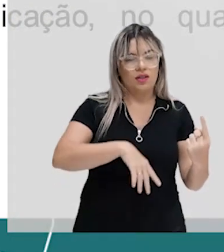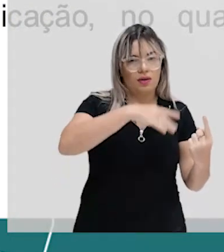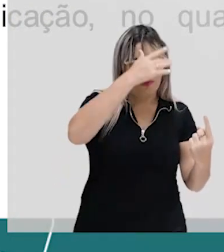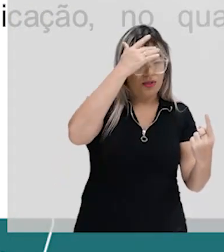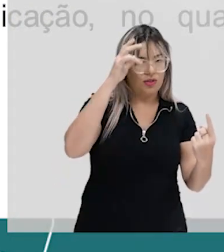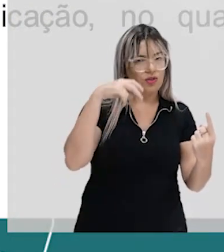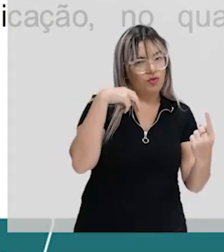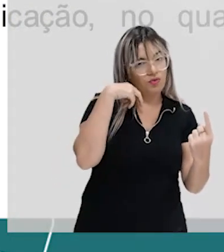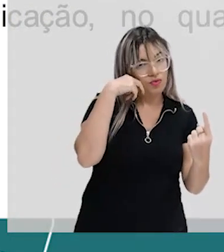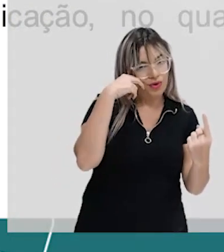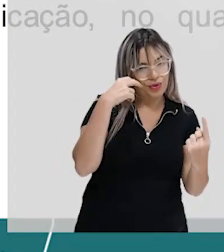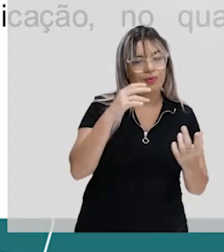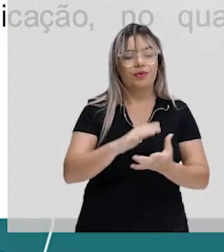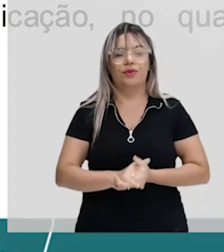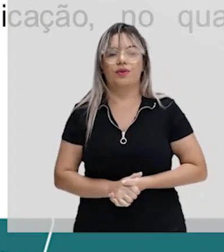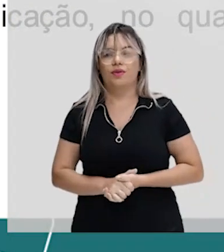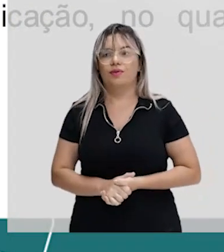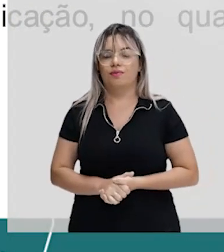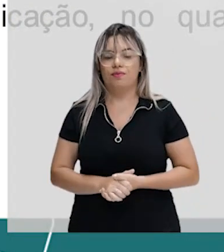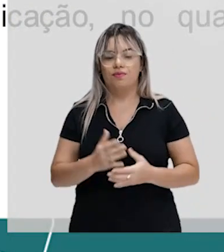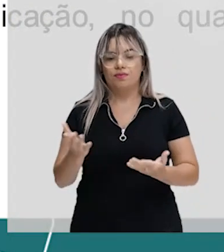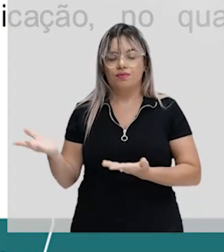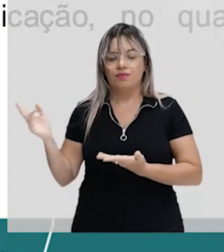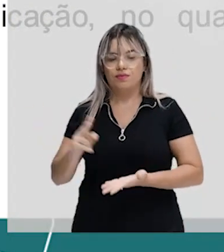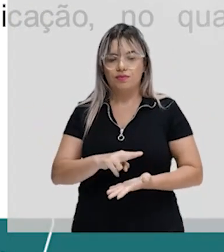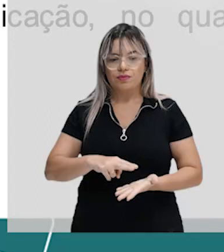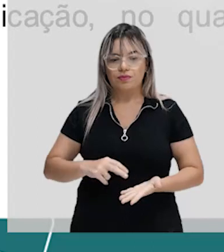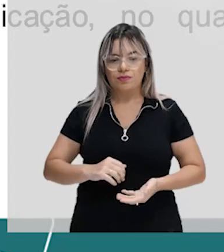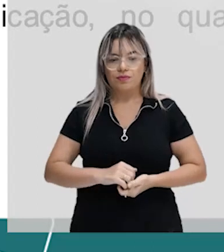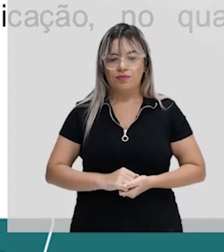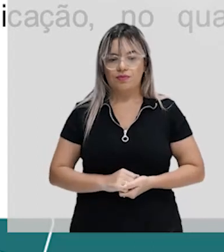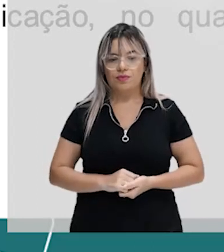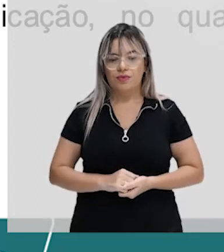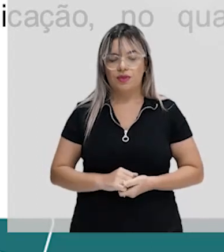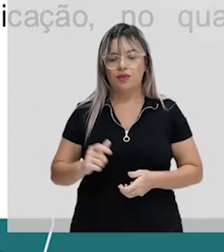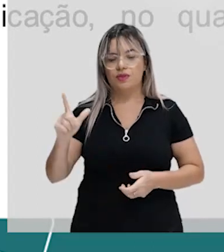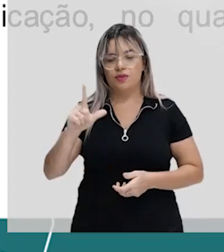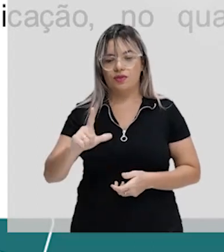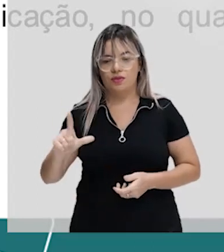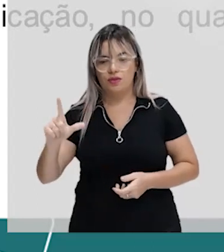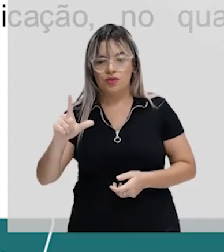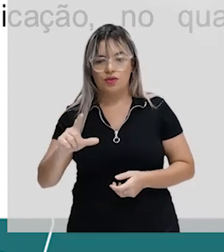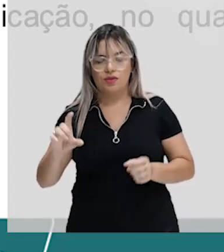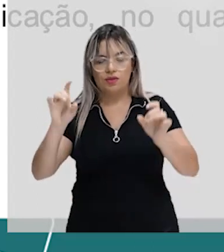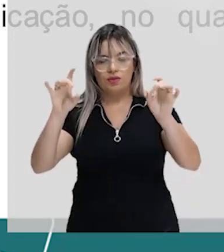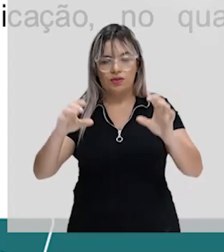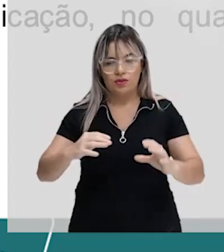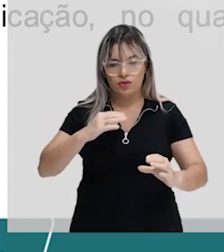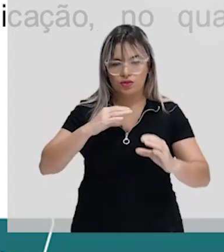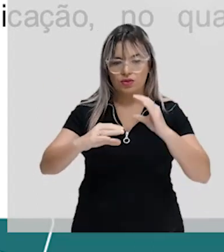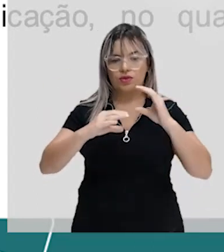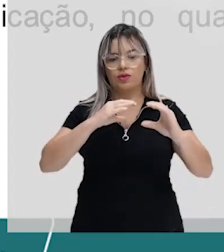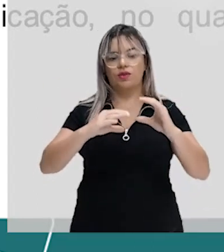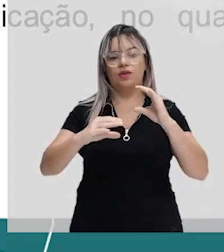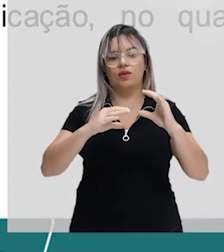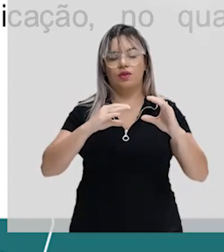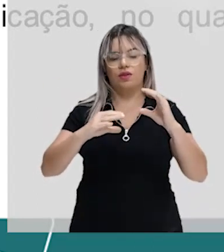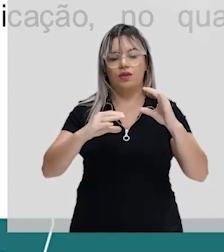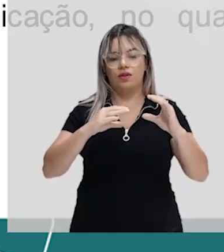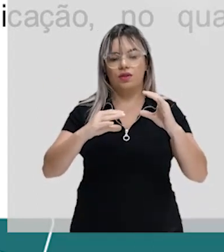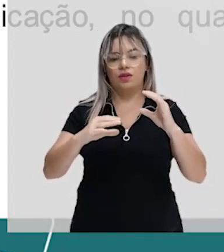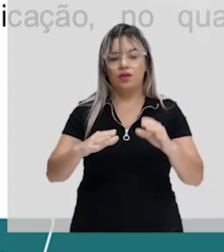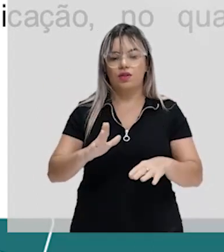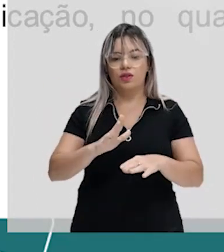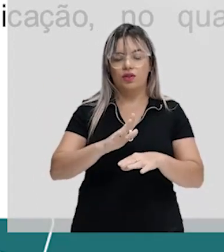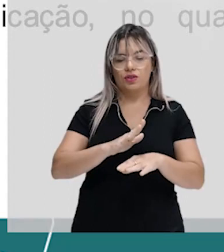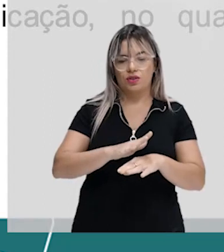vem, a literatura constitui um tipo especial de comunicação no qual predomina o que chamamos de linguagem literária. Então, a linguagem